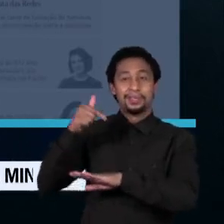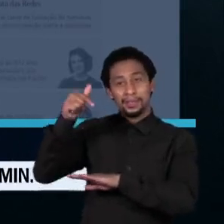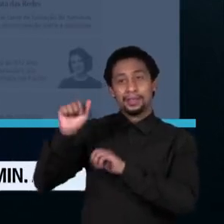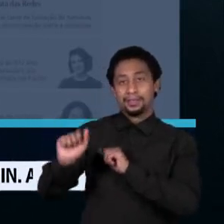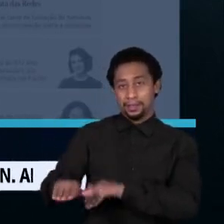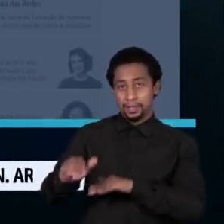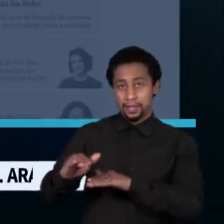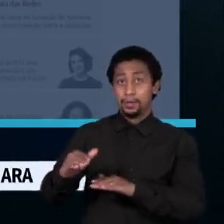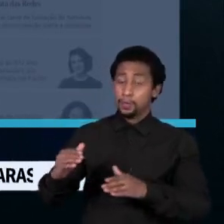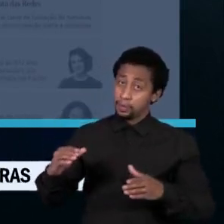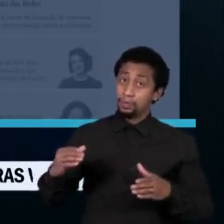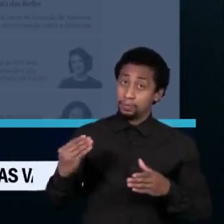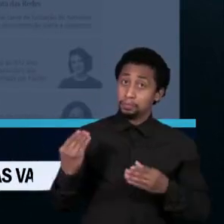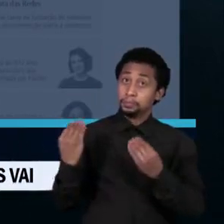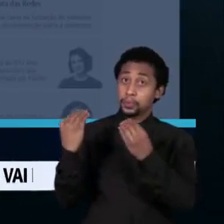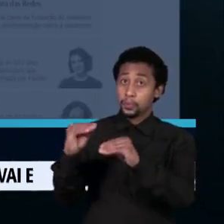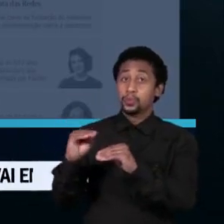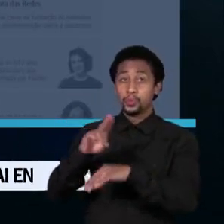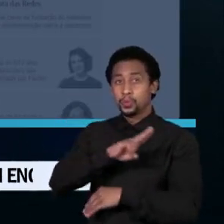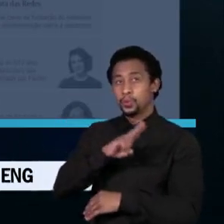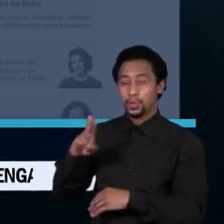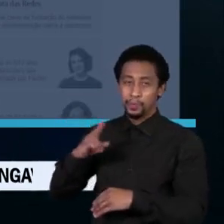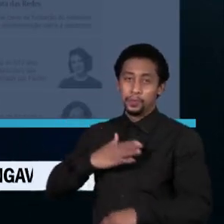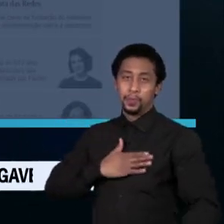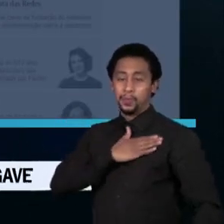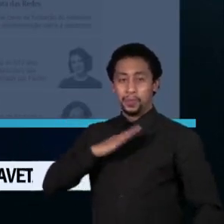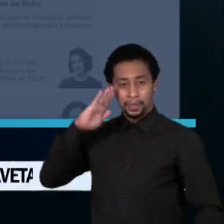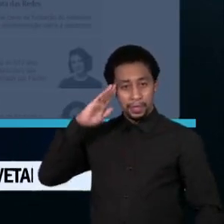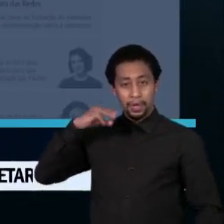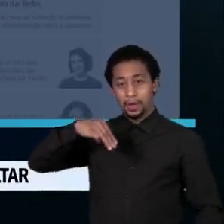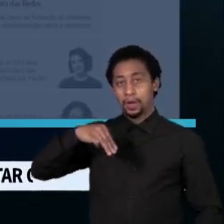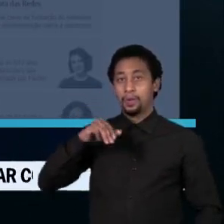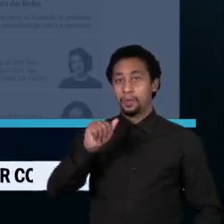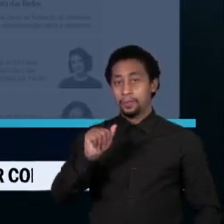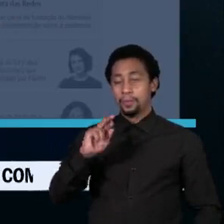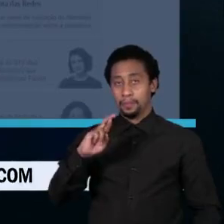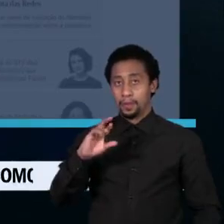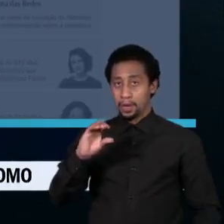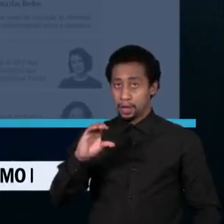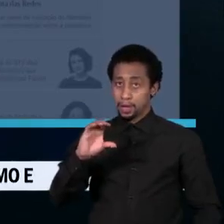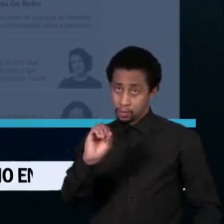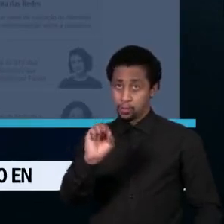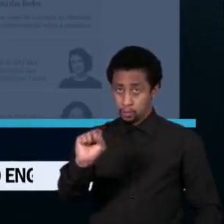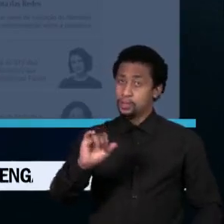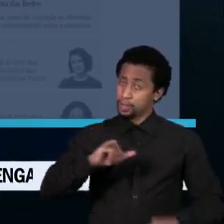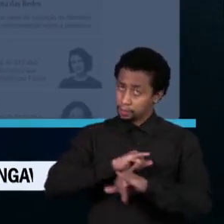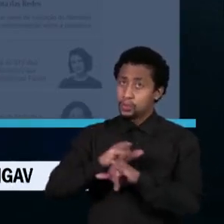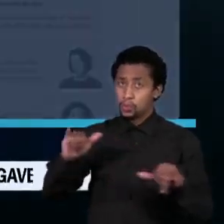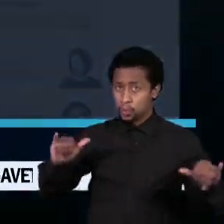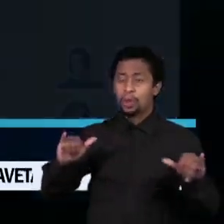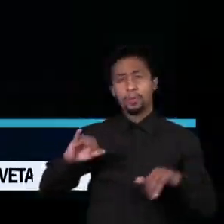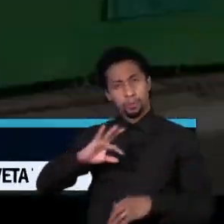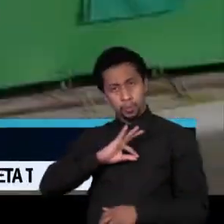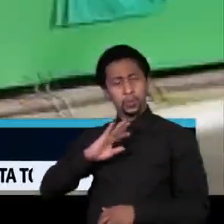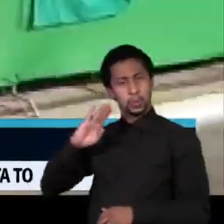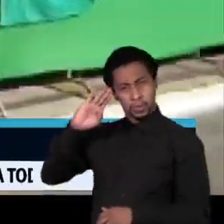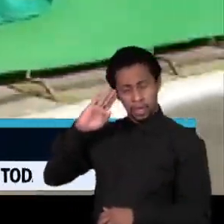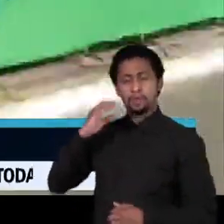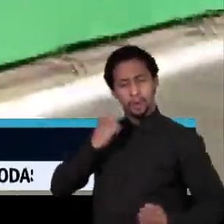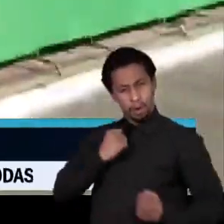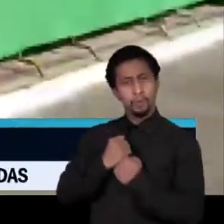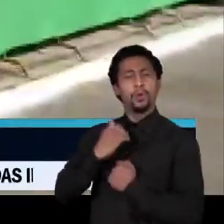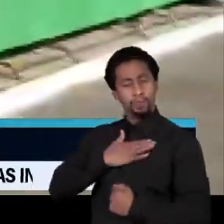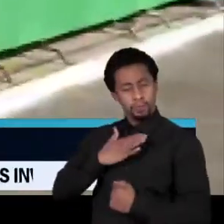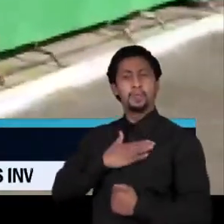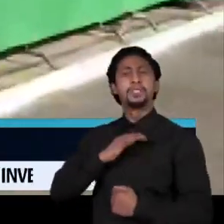Coronel Marcos de Oliveira, com o título Polícia Militar seguirá o Exército em caso de ruptura institucional. Como